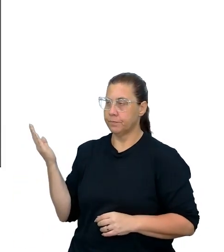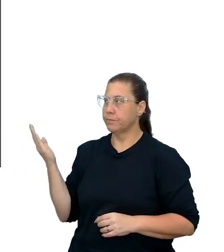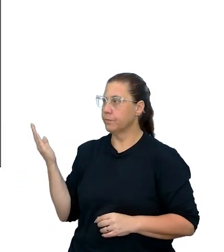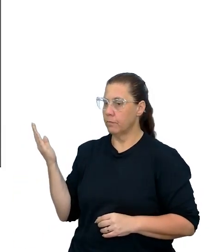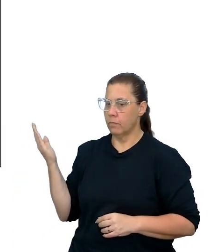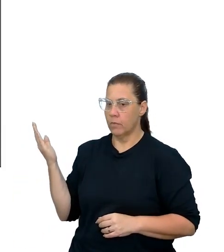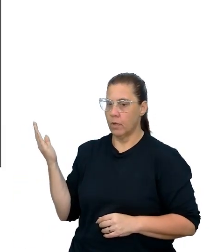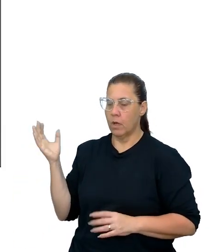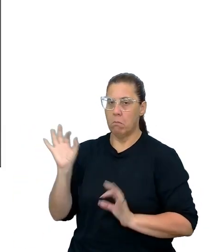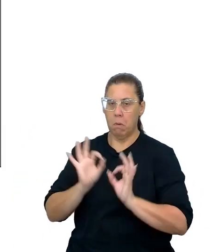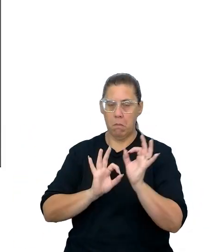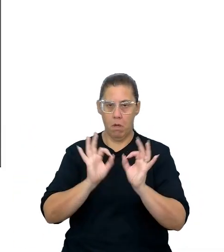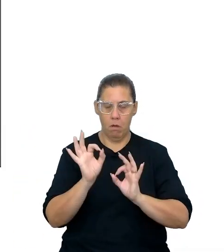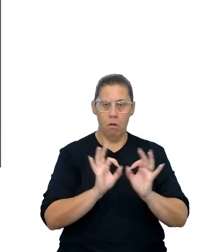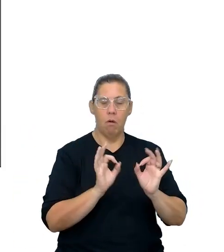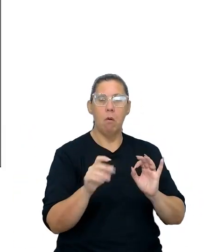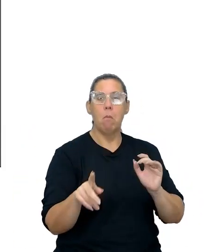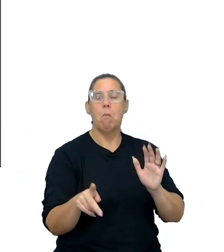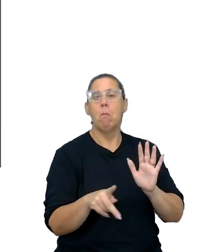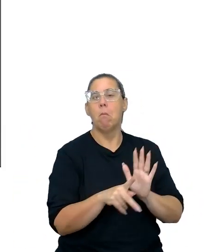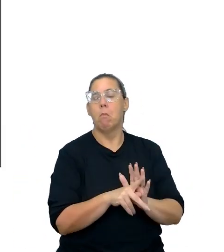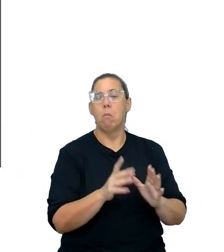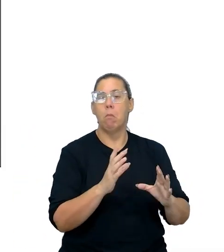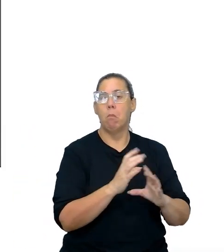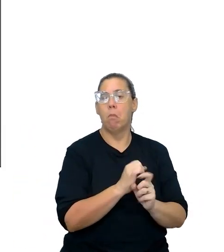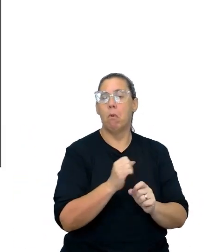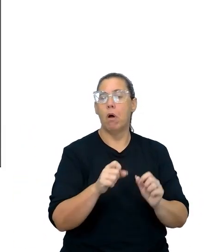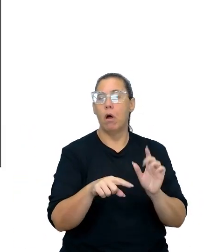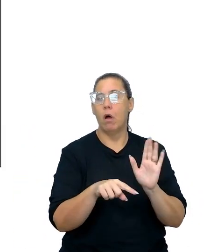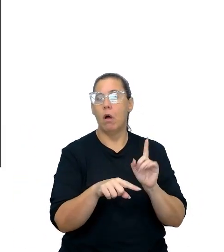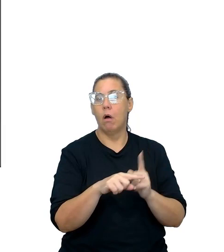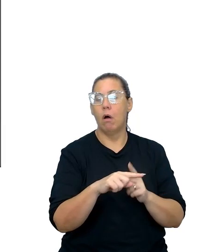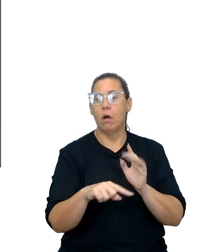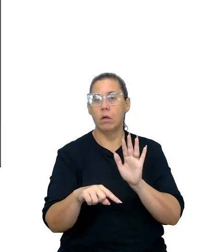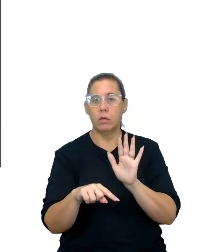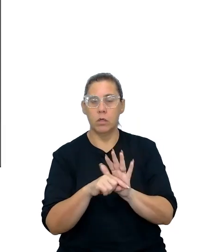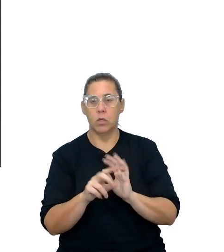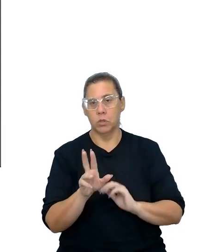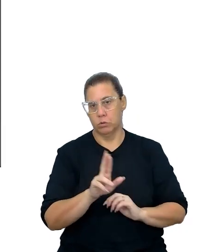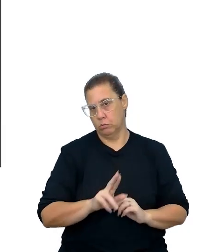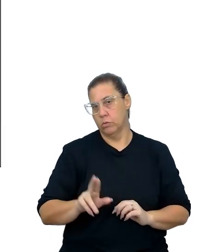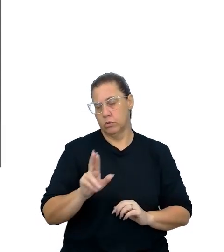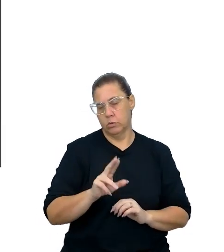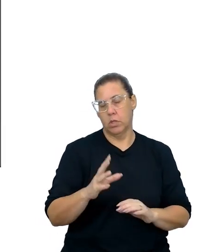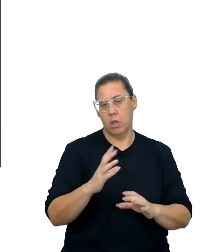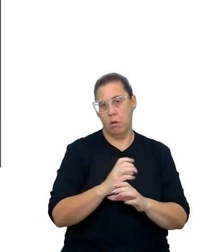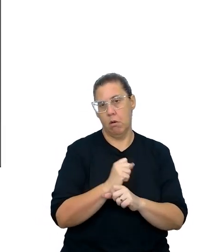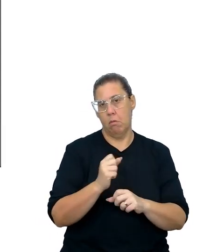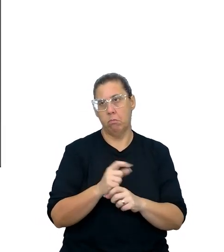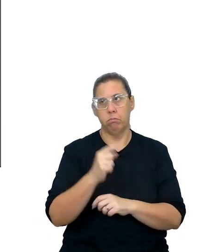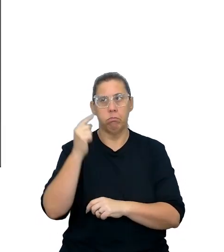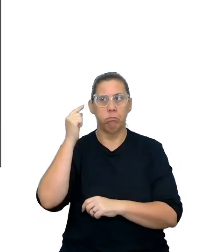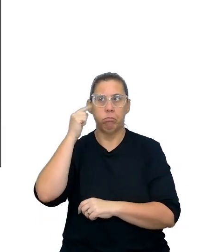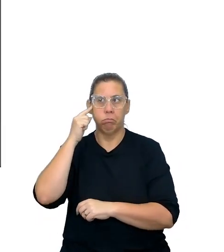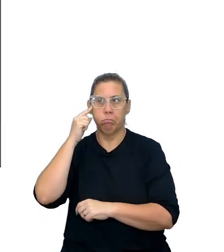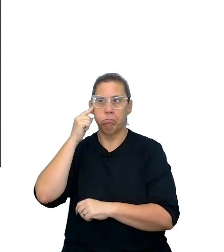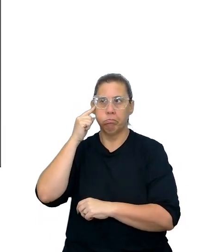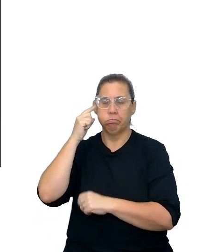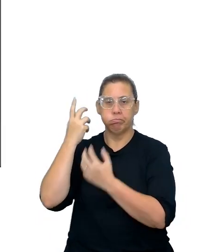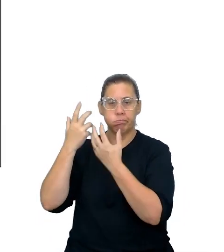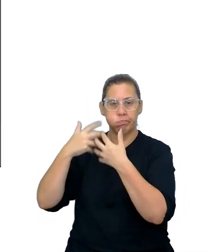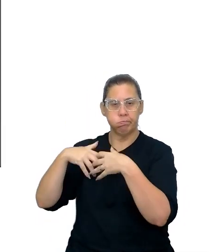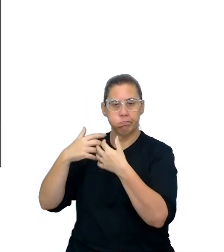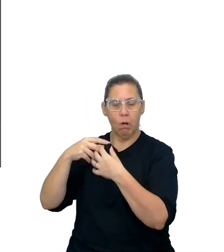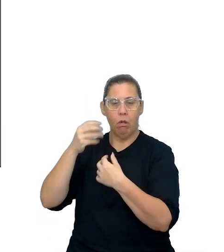que é construir fatos básicos da adição e da subtração, e utilizá-los em procedimentos de cálculos mentais, escritos, e